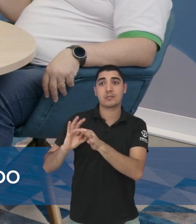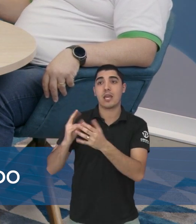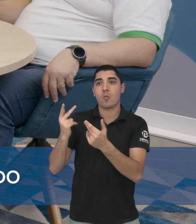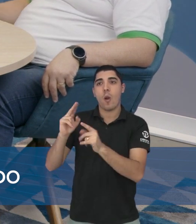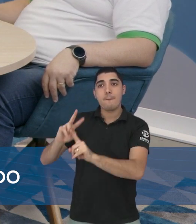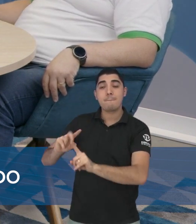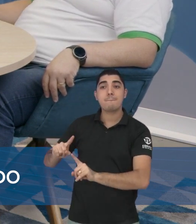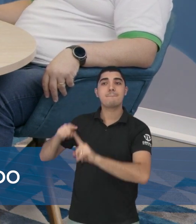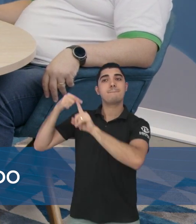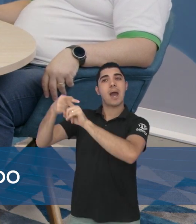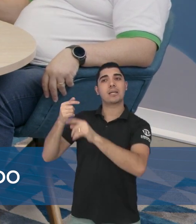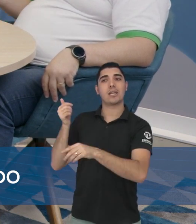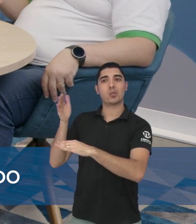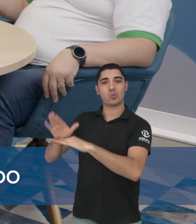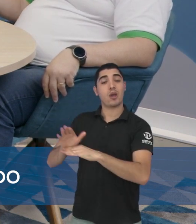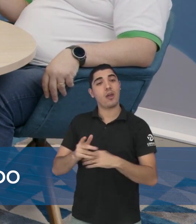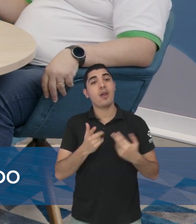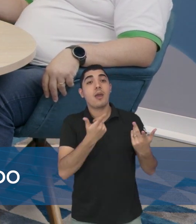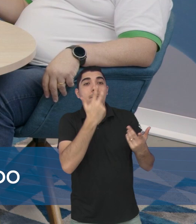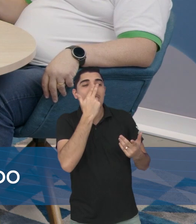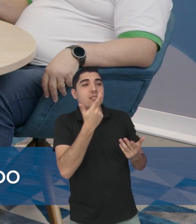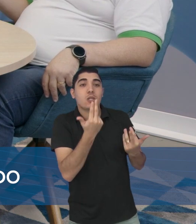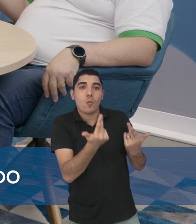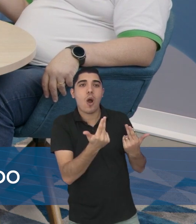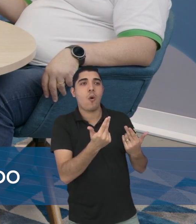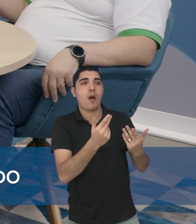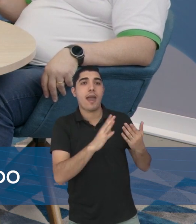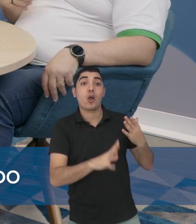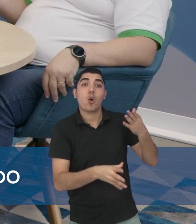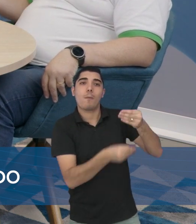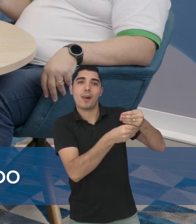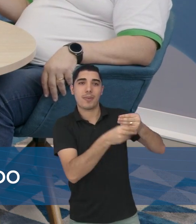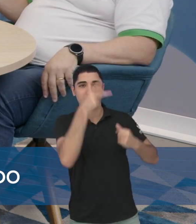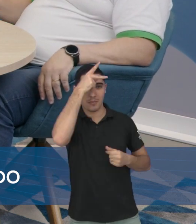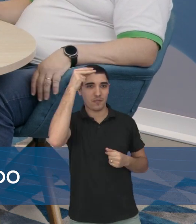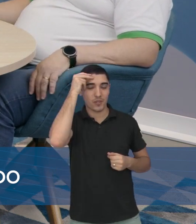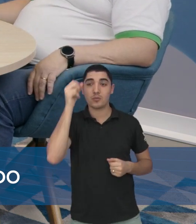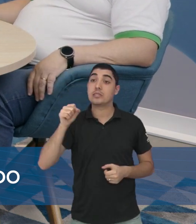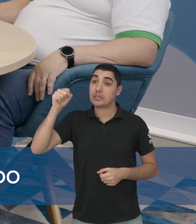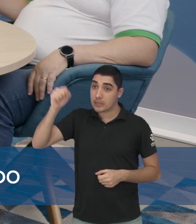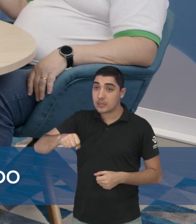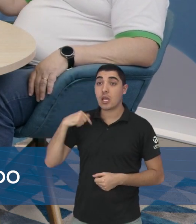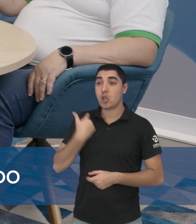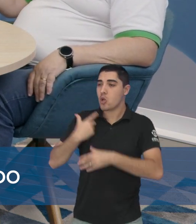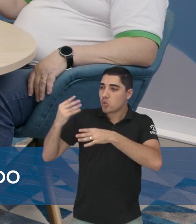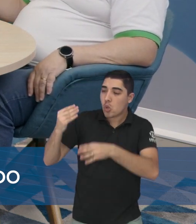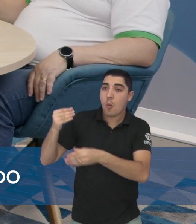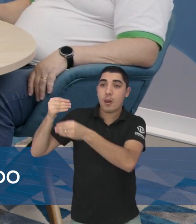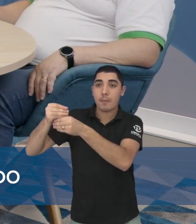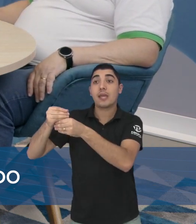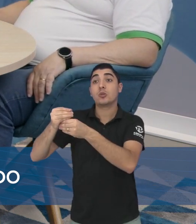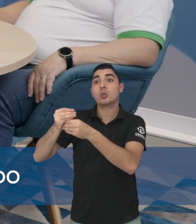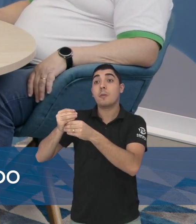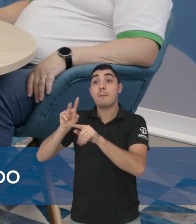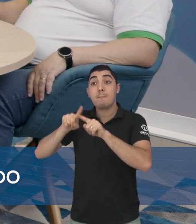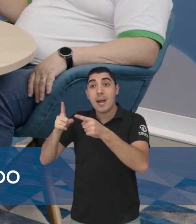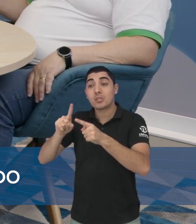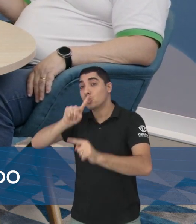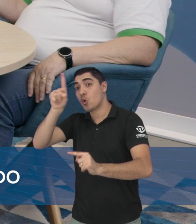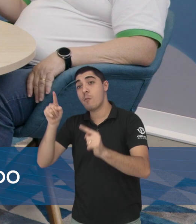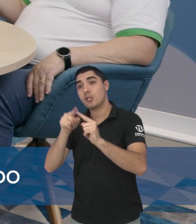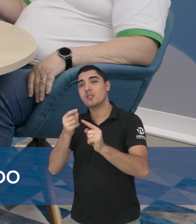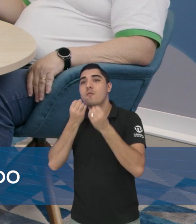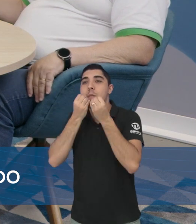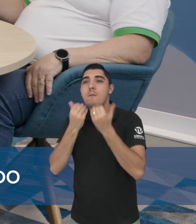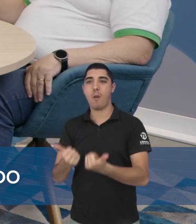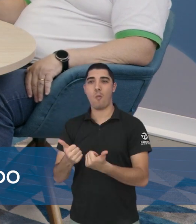uma soma bacana. É uma rede, né? É uma rede que, exatamente, uma rede que do bem. Do bem. Entendeu? Que